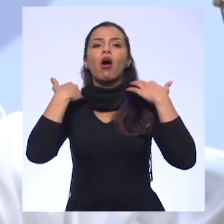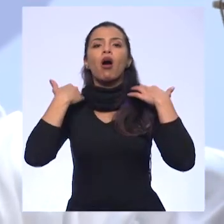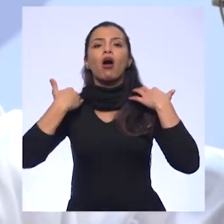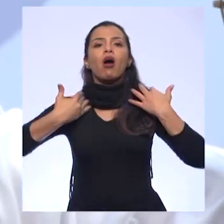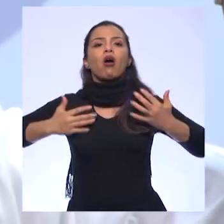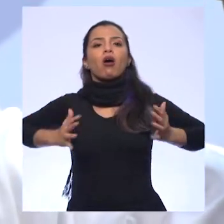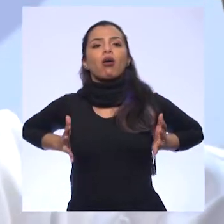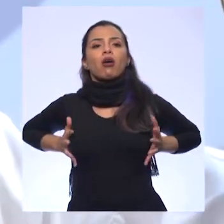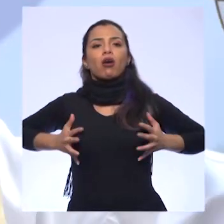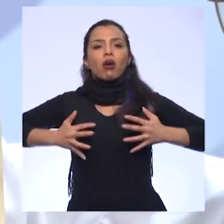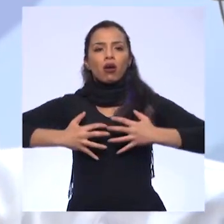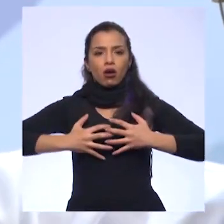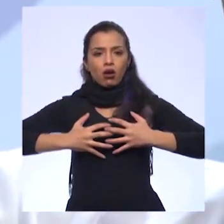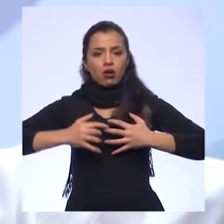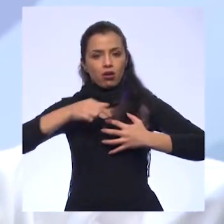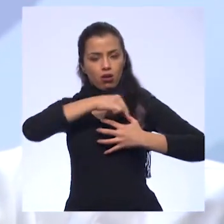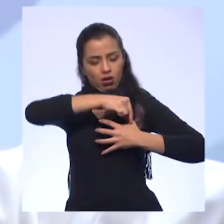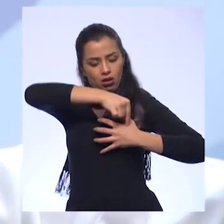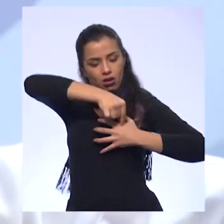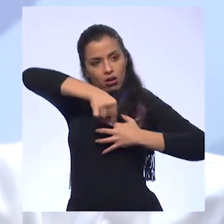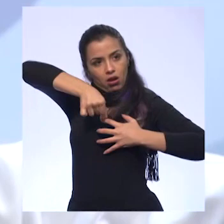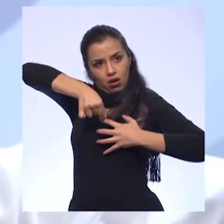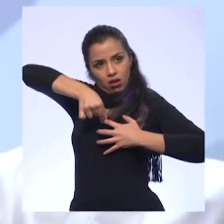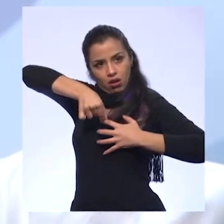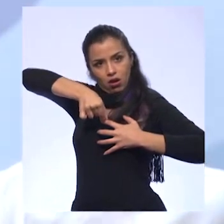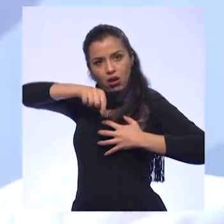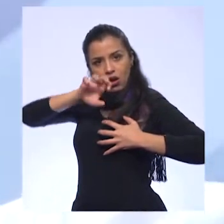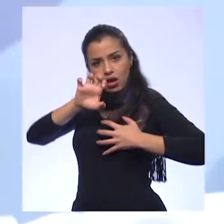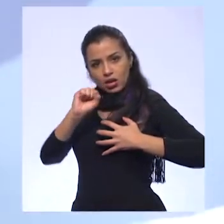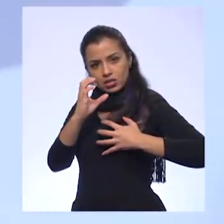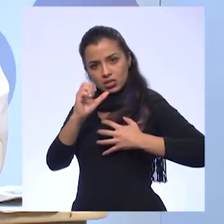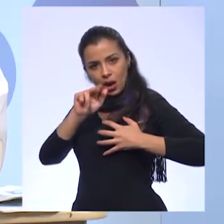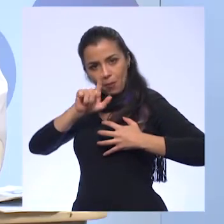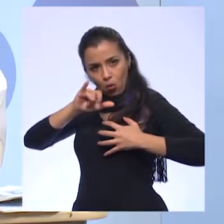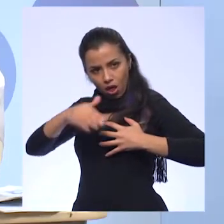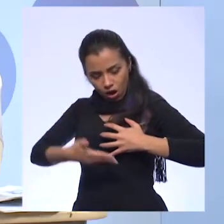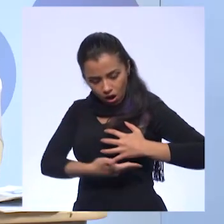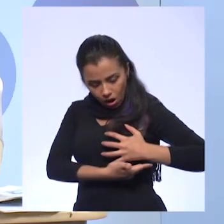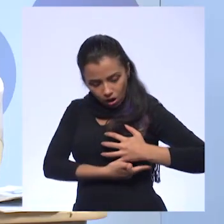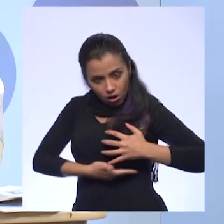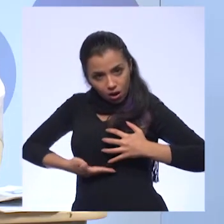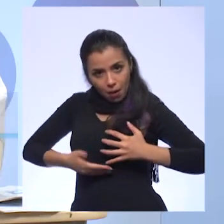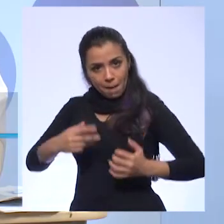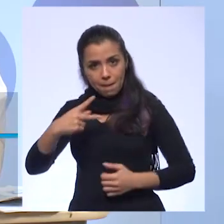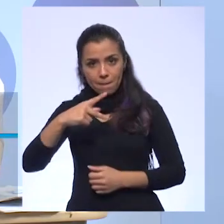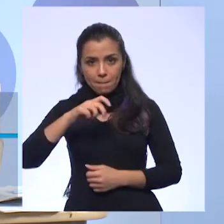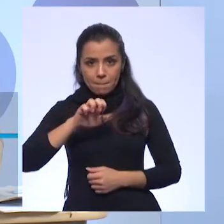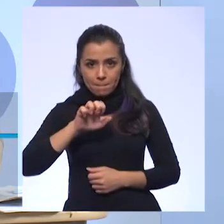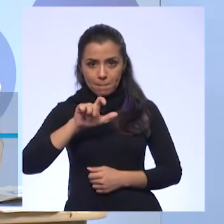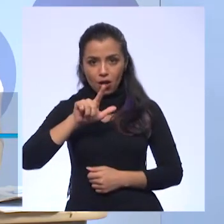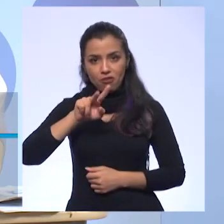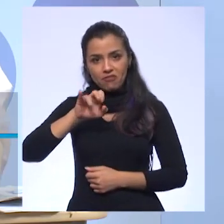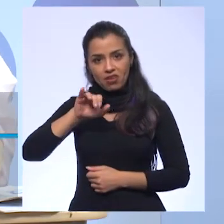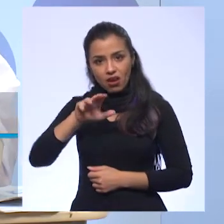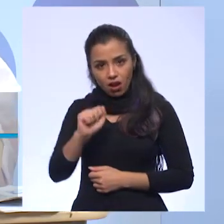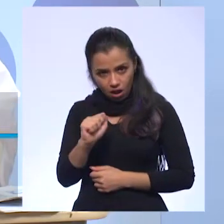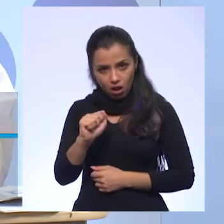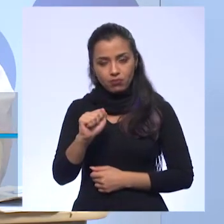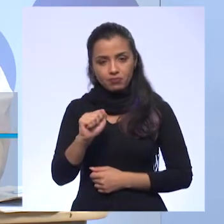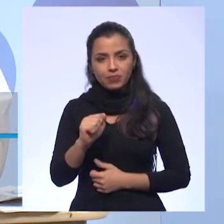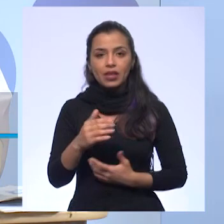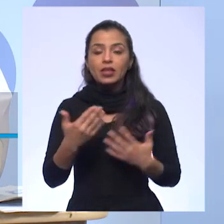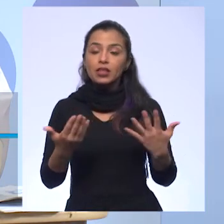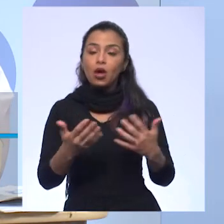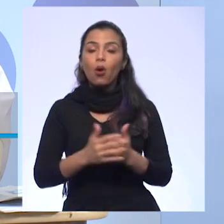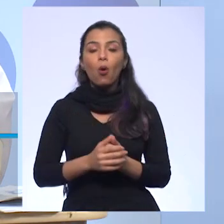cintura escapular. E a parte de baixo, cintura pélvica. Então, nós temos duas cinturas. Até porque os animais quadrúpedes, né, isso fica bem